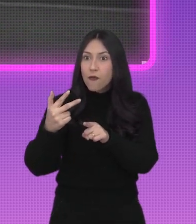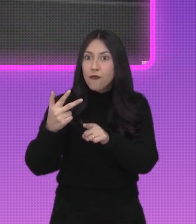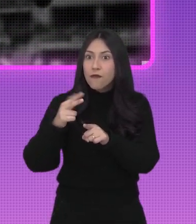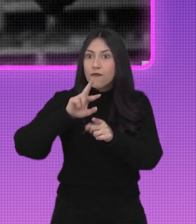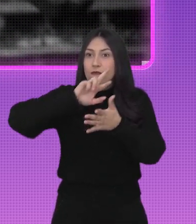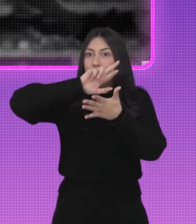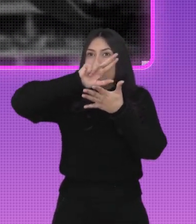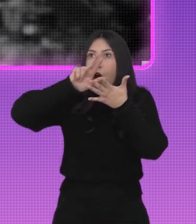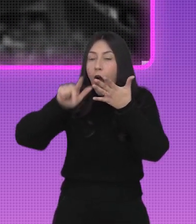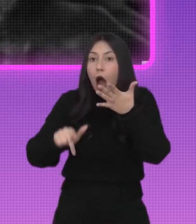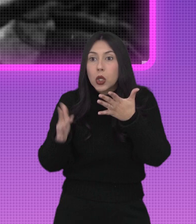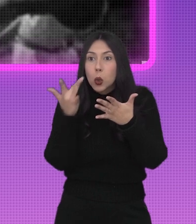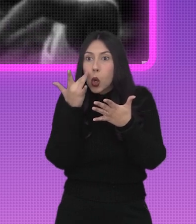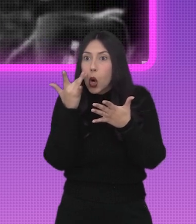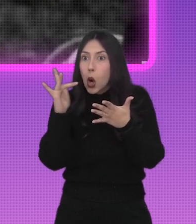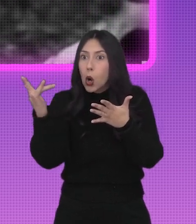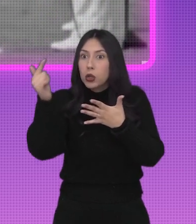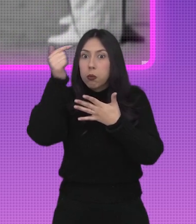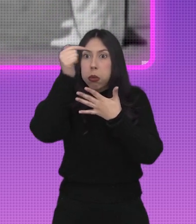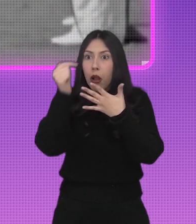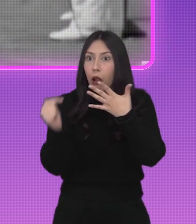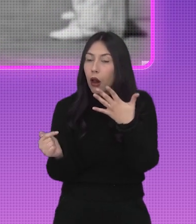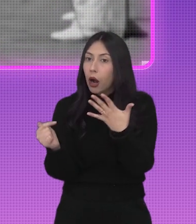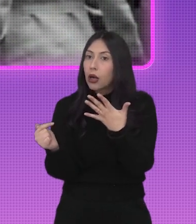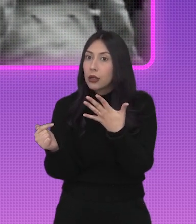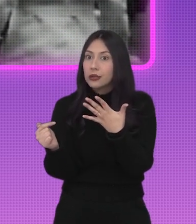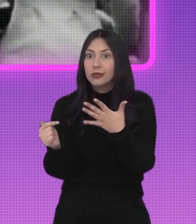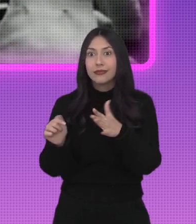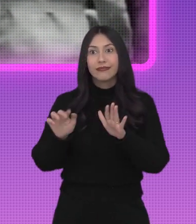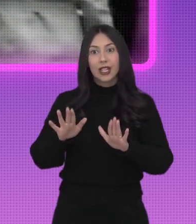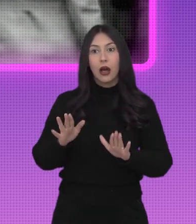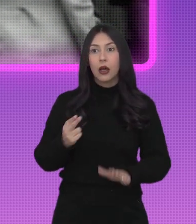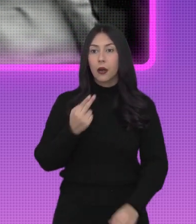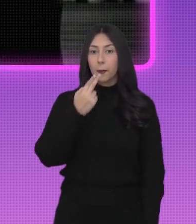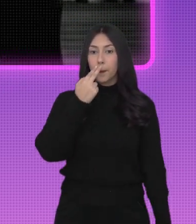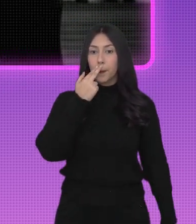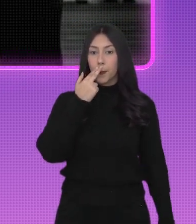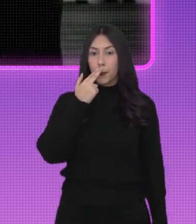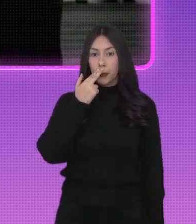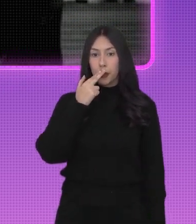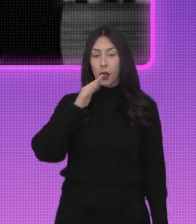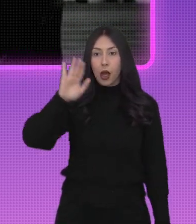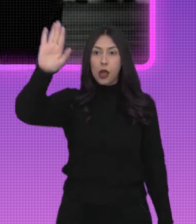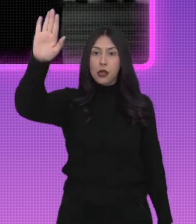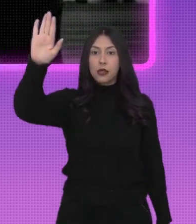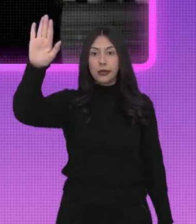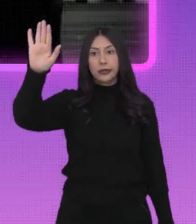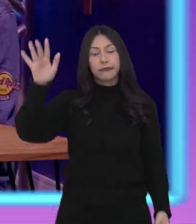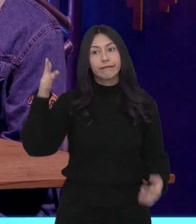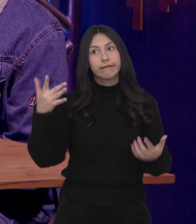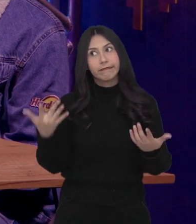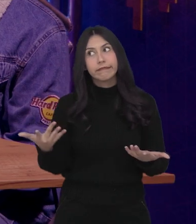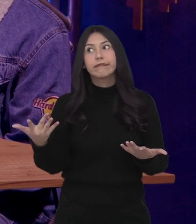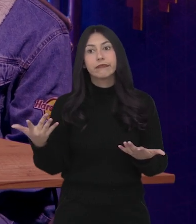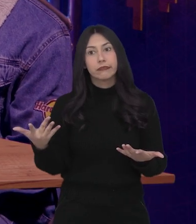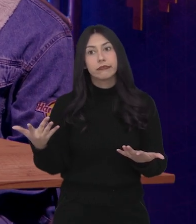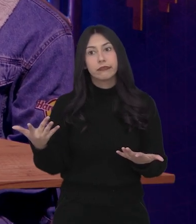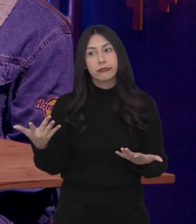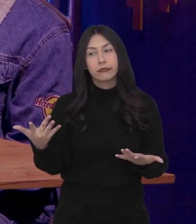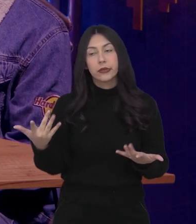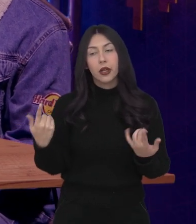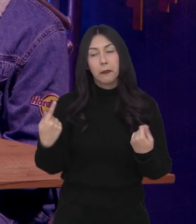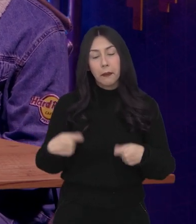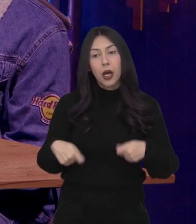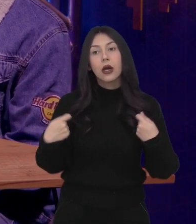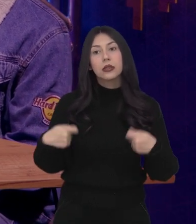várias medalhas de ouro, várias. E assim, Hitler estava, por uma